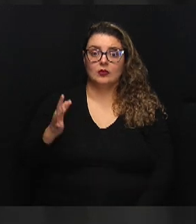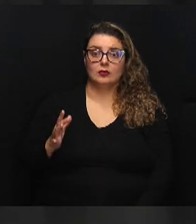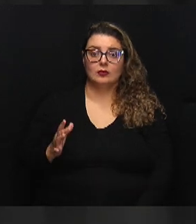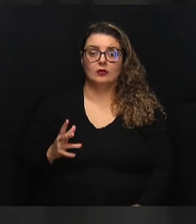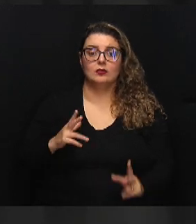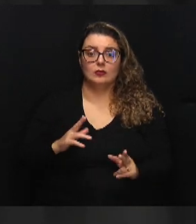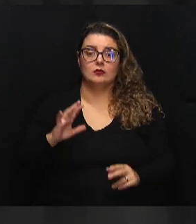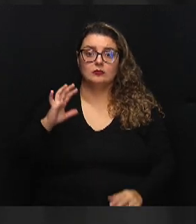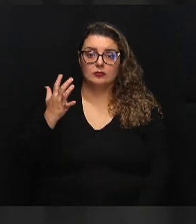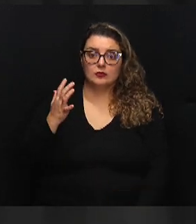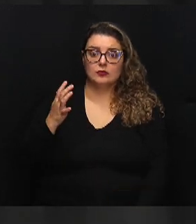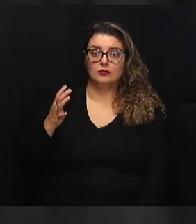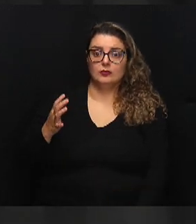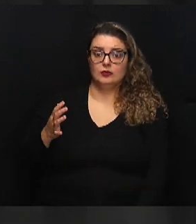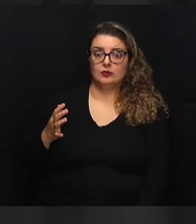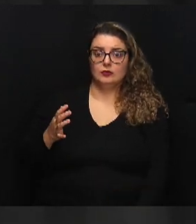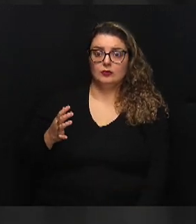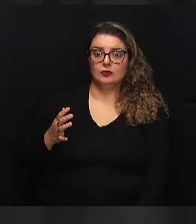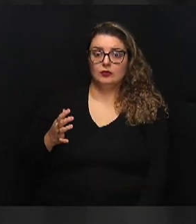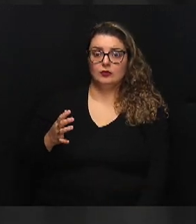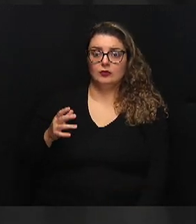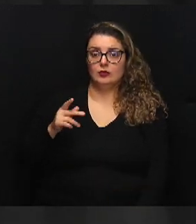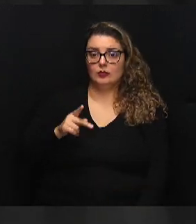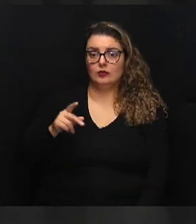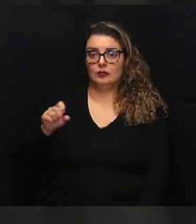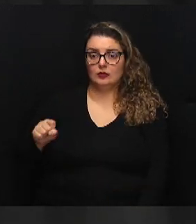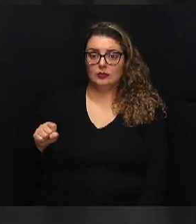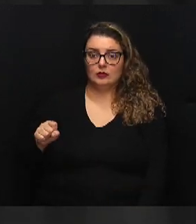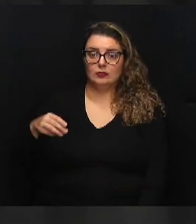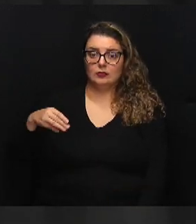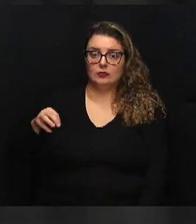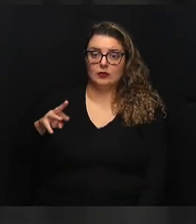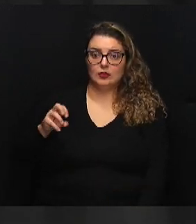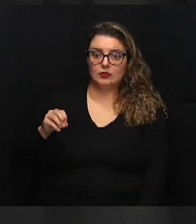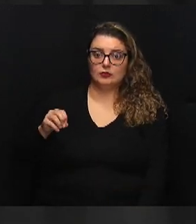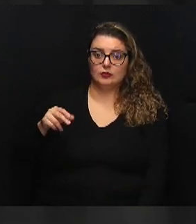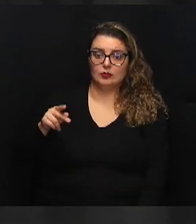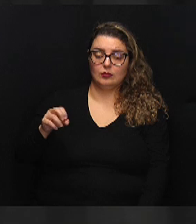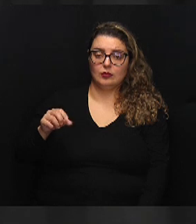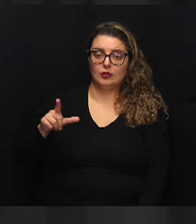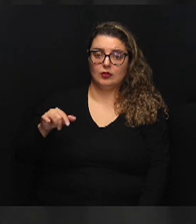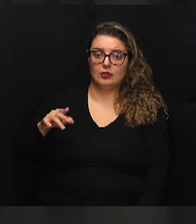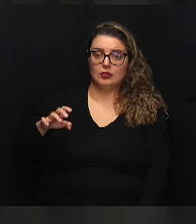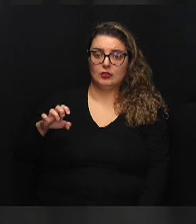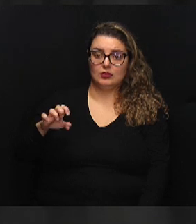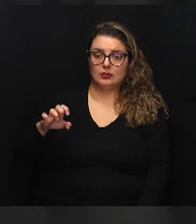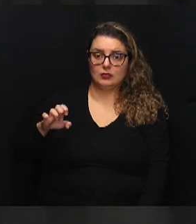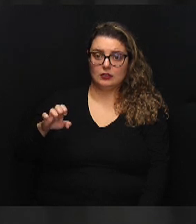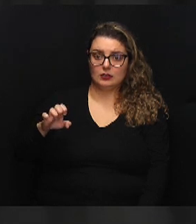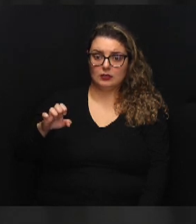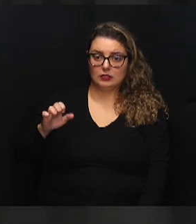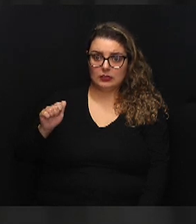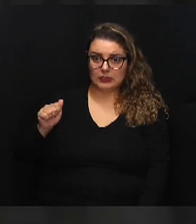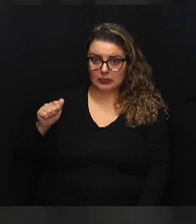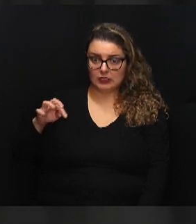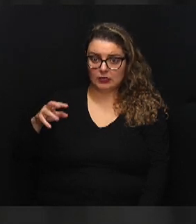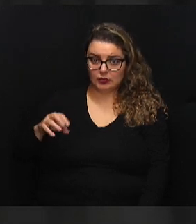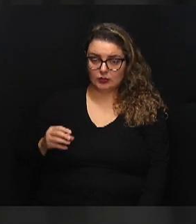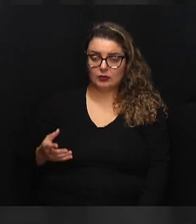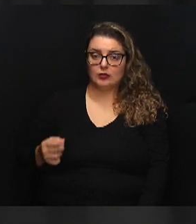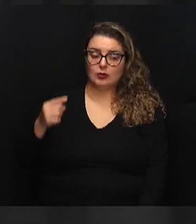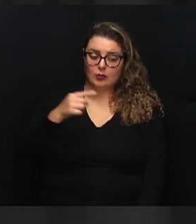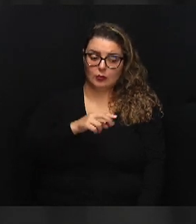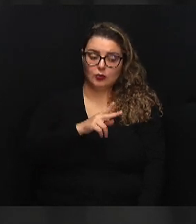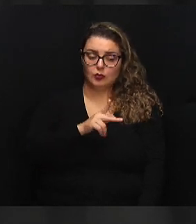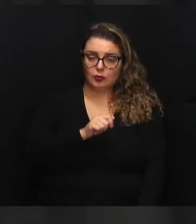acontecendo com o pronto-socorro metropolitano, a UPA de Campinas, a UPA Vila Padre Anchieta. Então, é